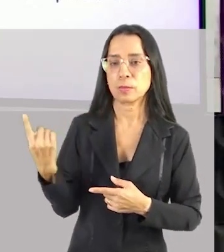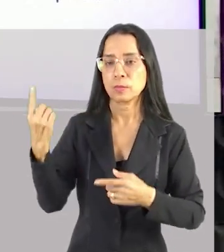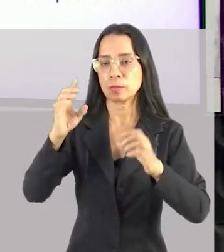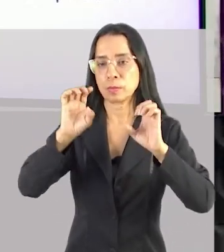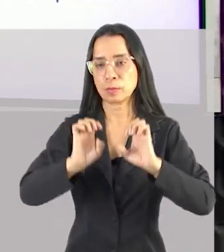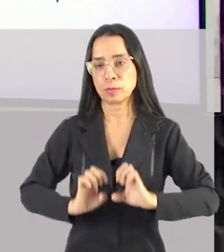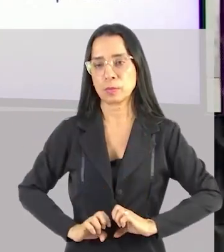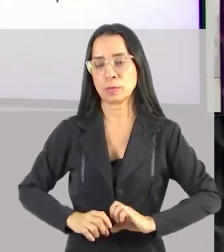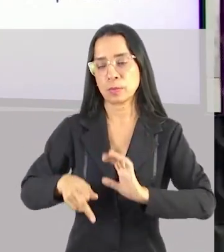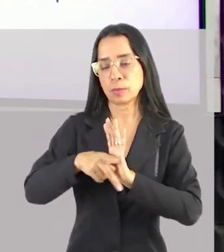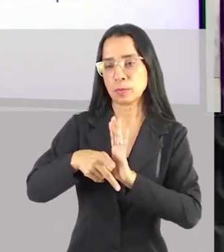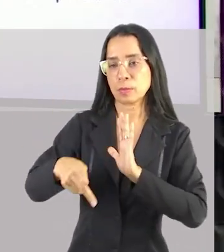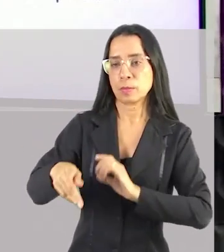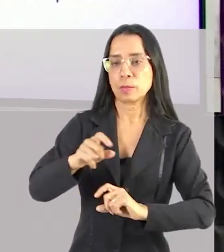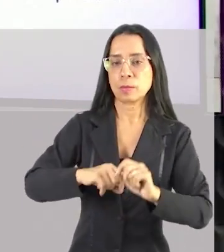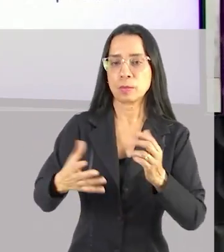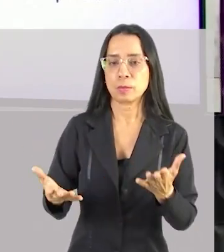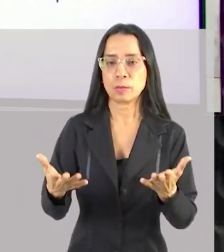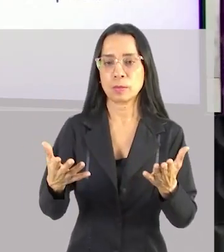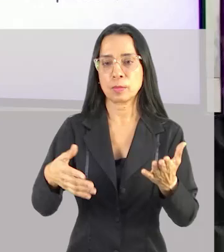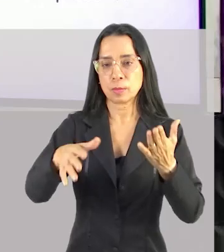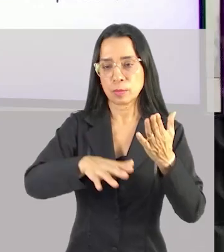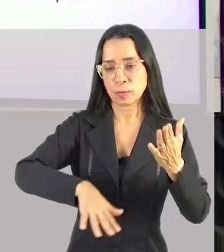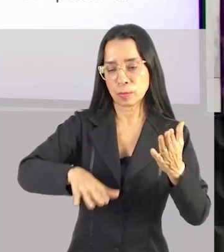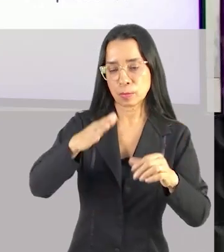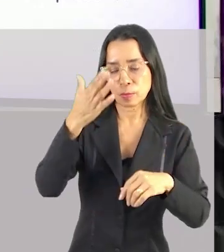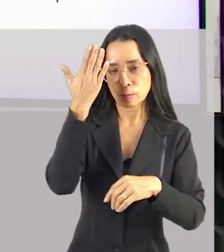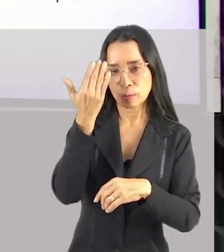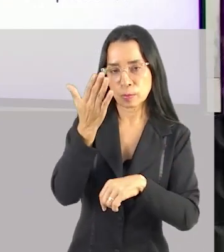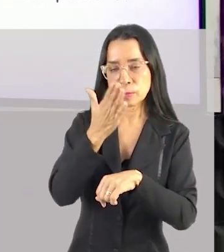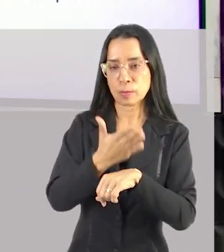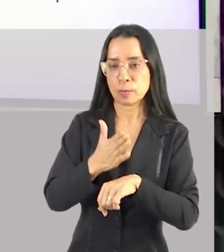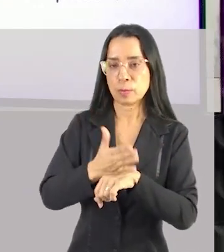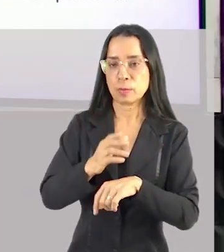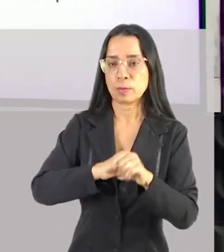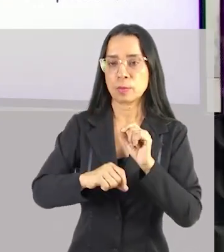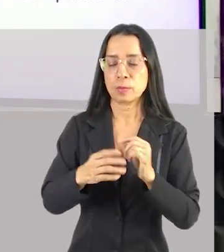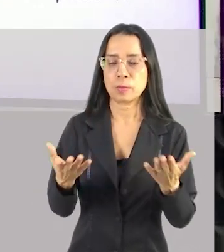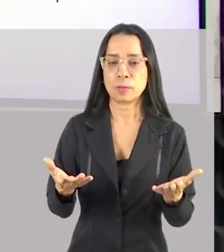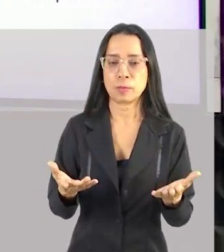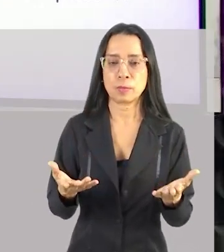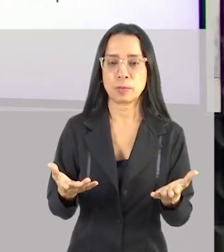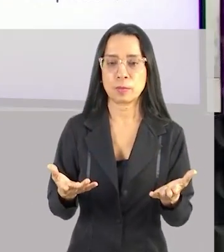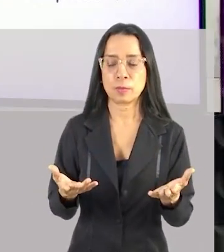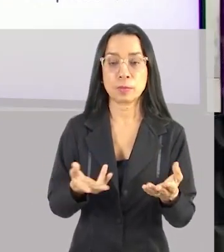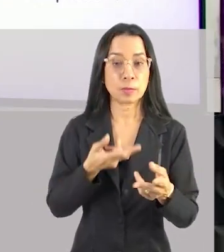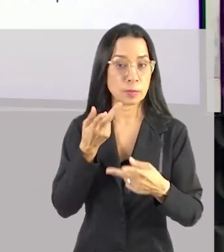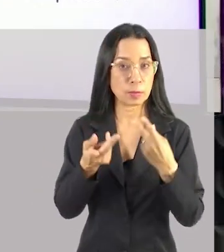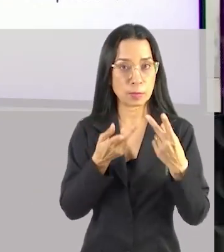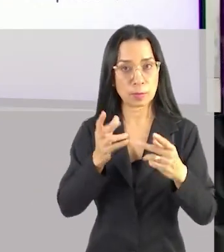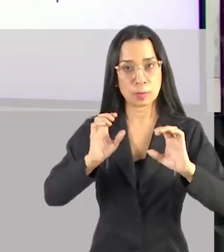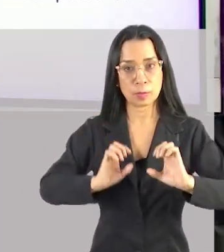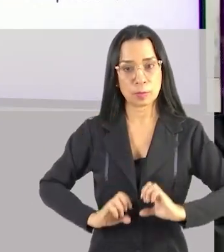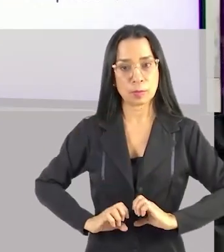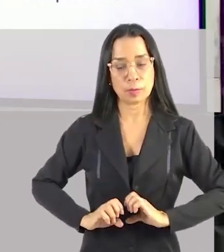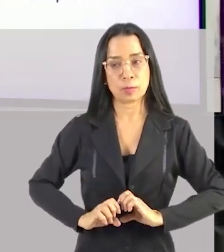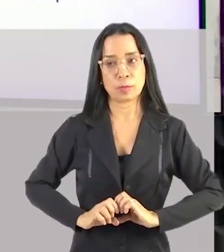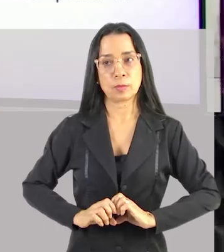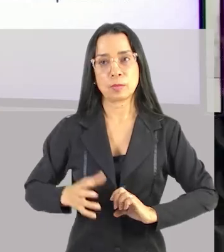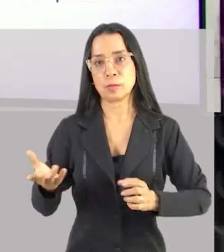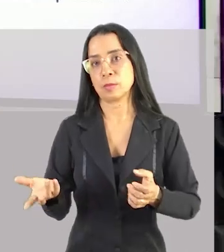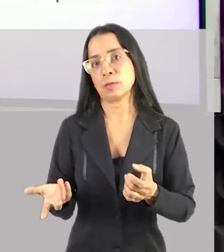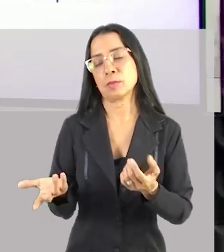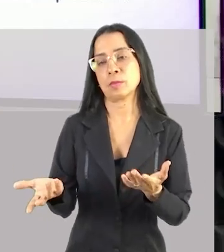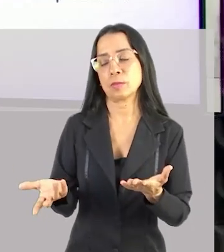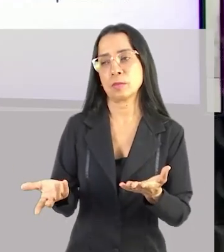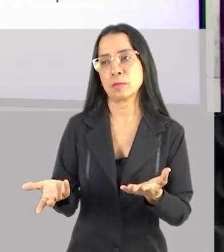Aristóteles considera a ética como pertencente ao campo do saber prático, como eu falei. A ética, ela não está no campo do